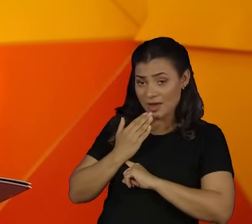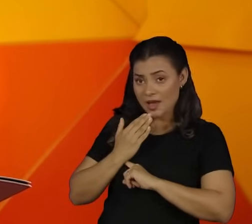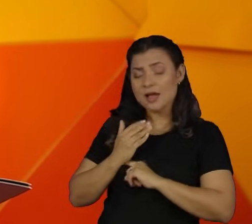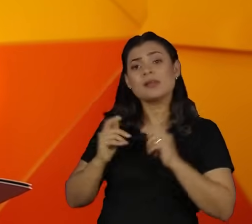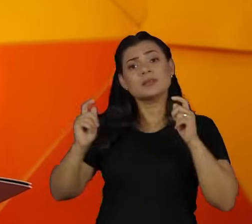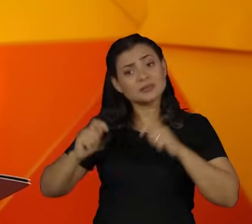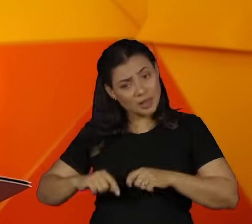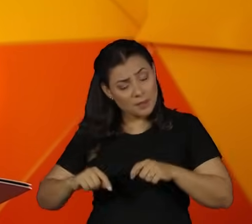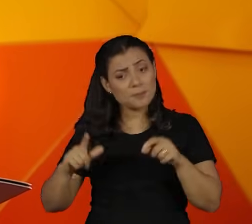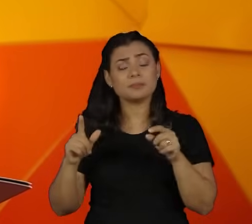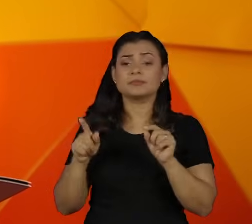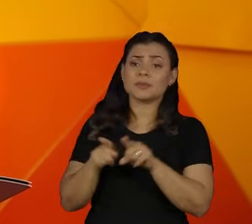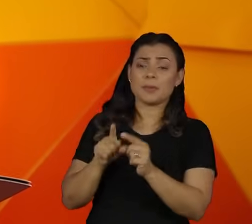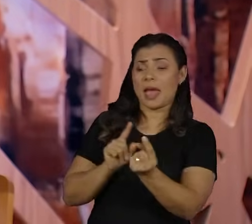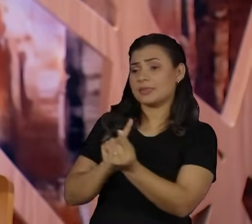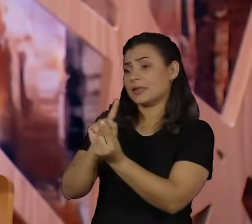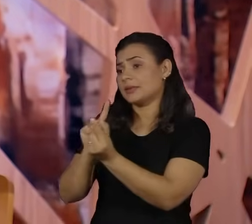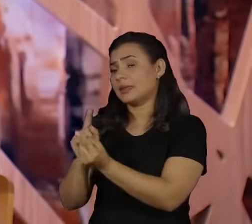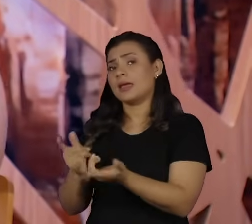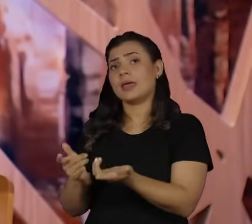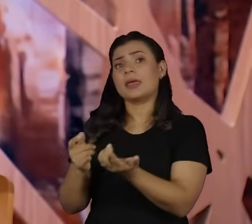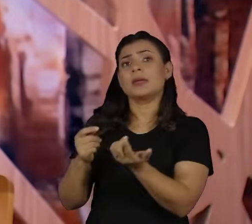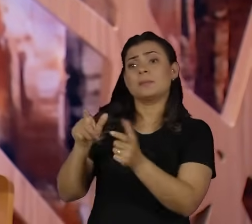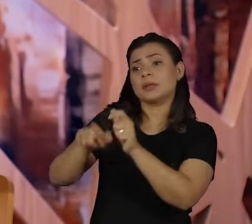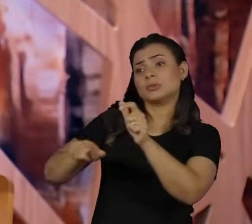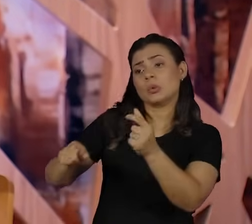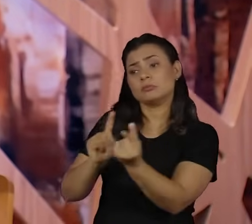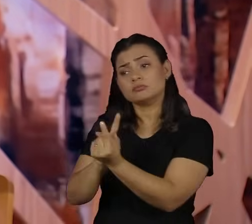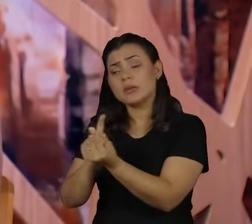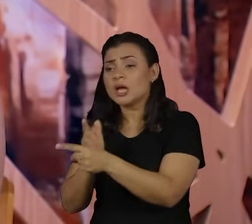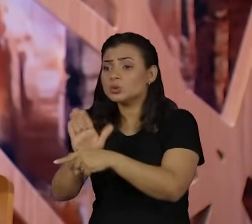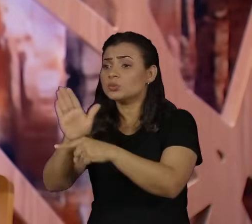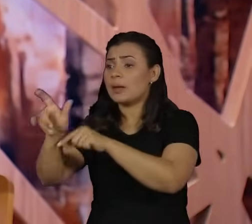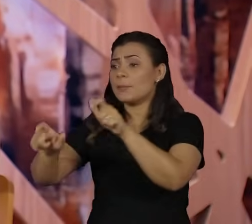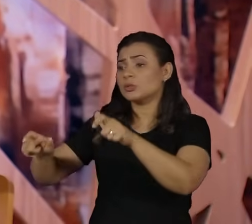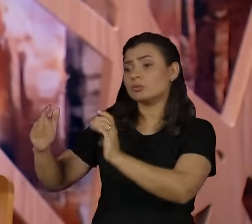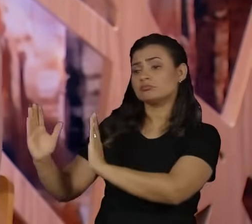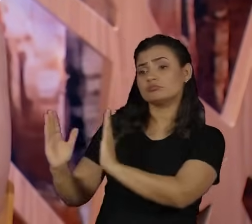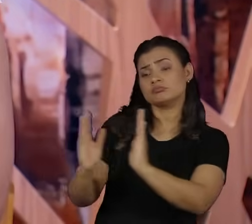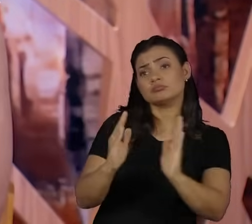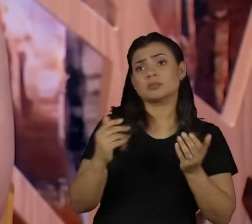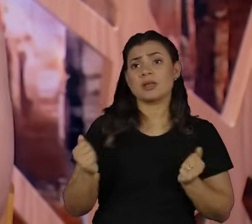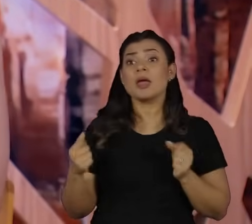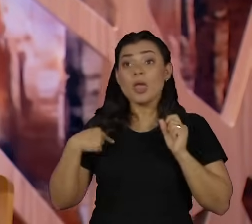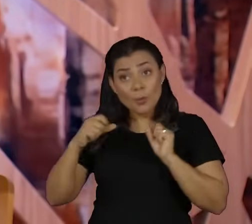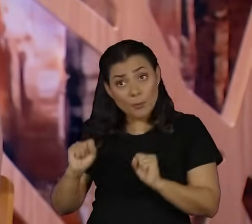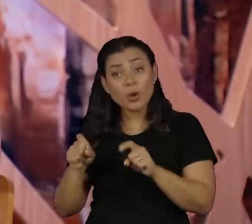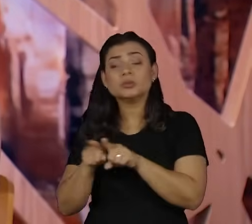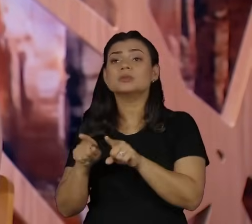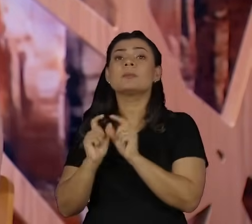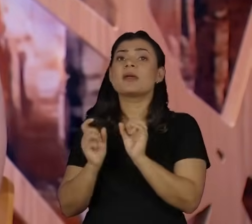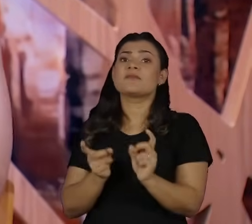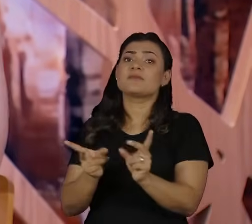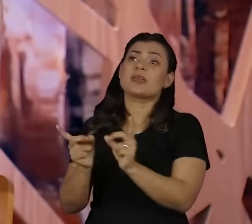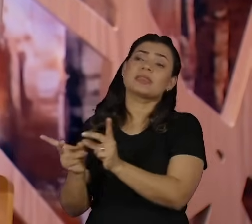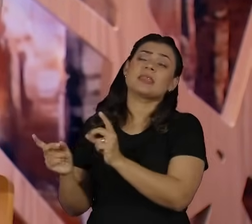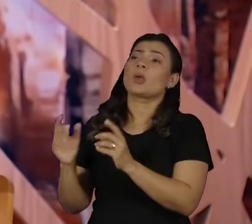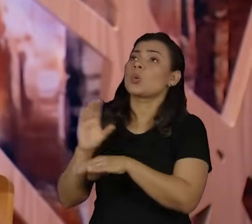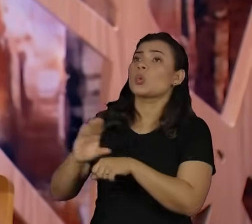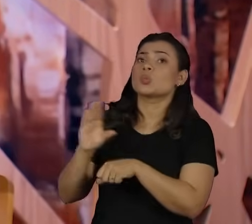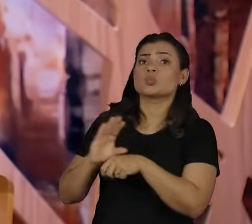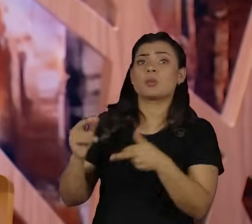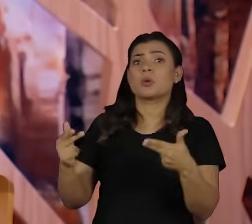para atender as minhas clientes e ajudar ela nos processos. Eu posso usar a astrologia para vender um curso que eu